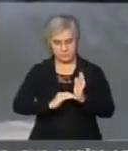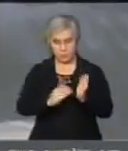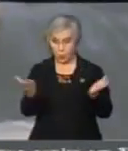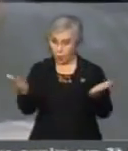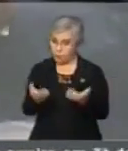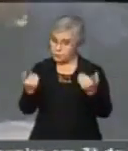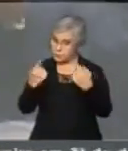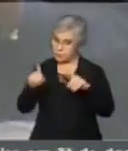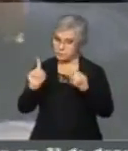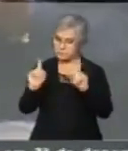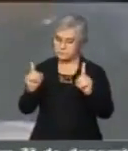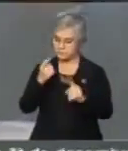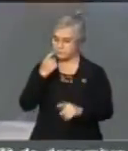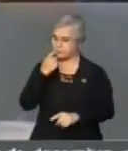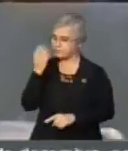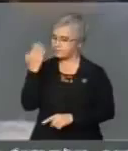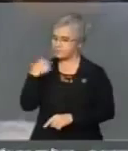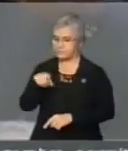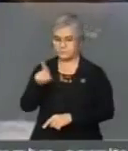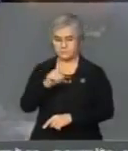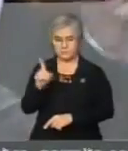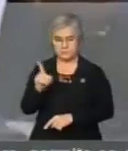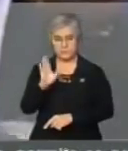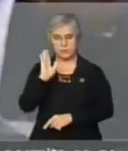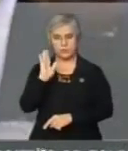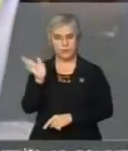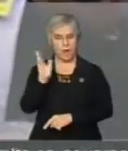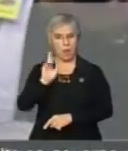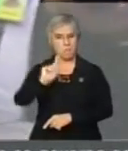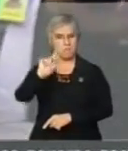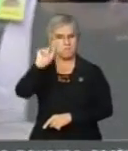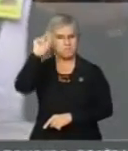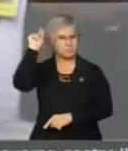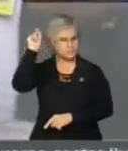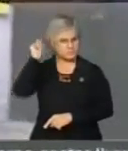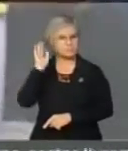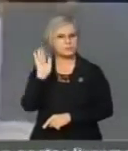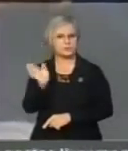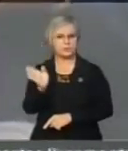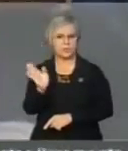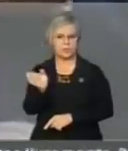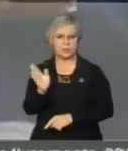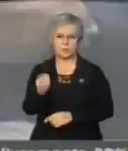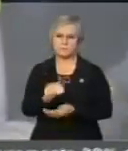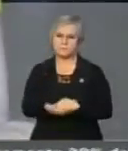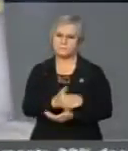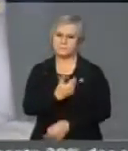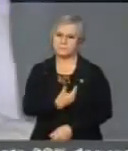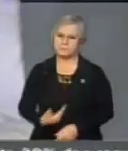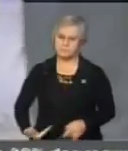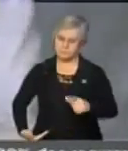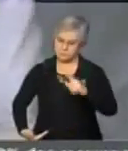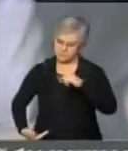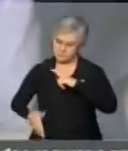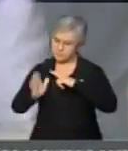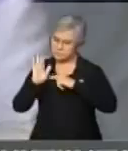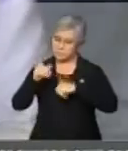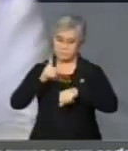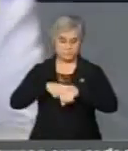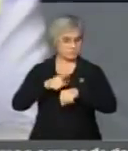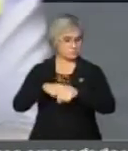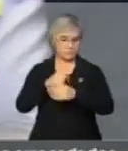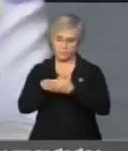hoje. Essa votação já se deu faz muito tempo. O governo já teve tempo